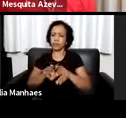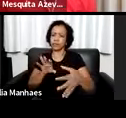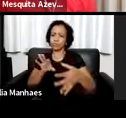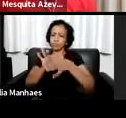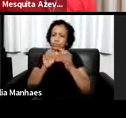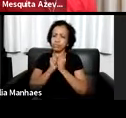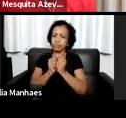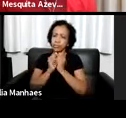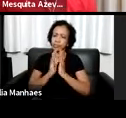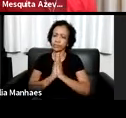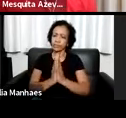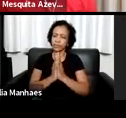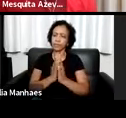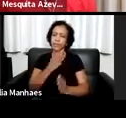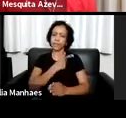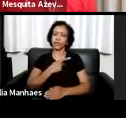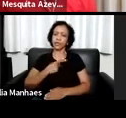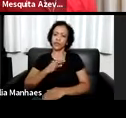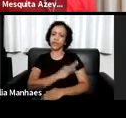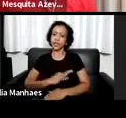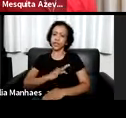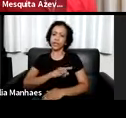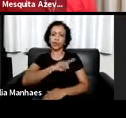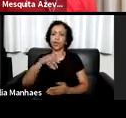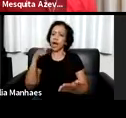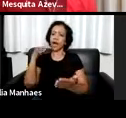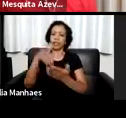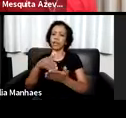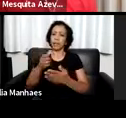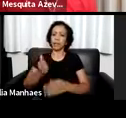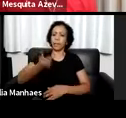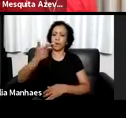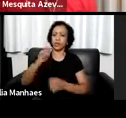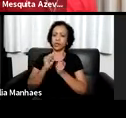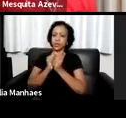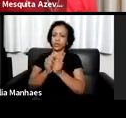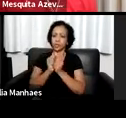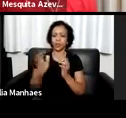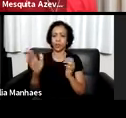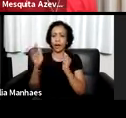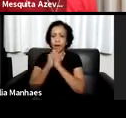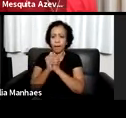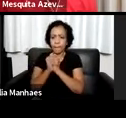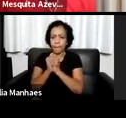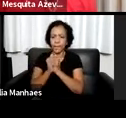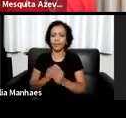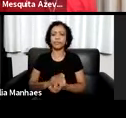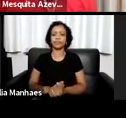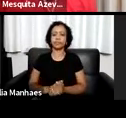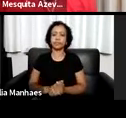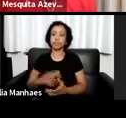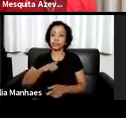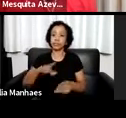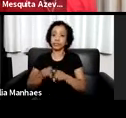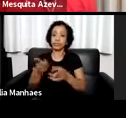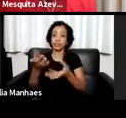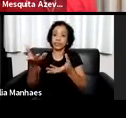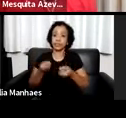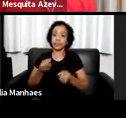aí, Fernando e os demais, até a meia-noite. Amém, amém, pastor Adilson. Estamos também recebendo o